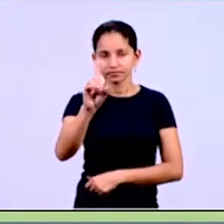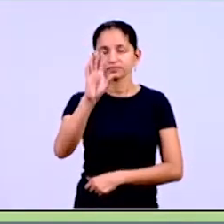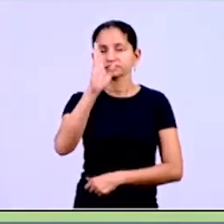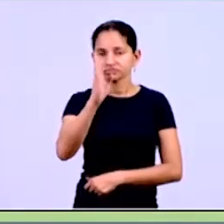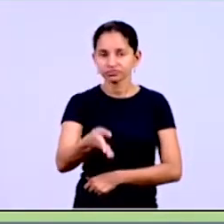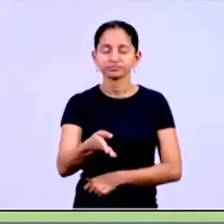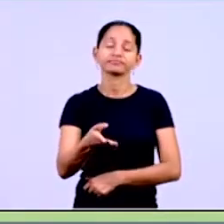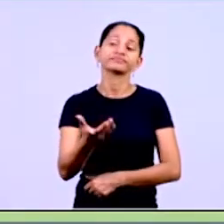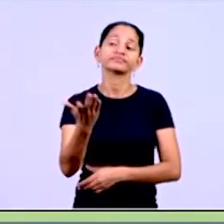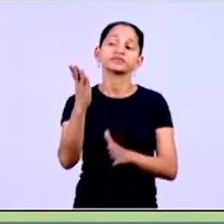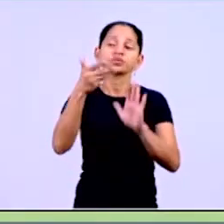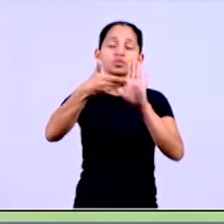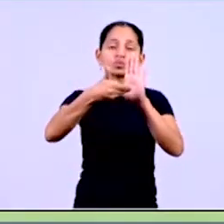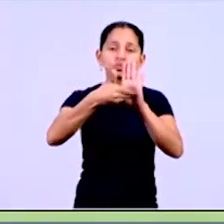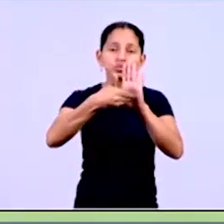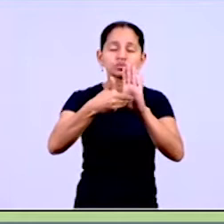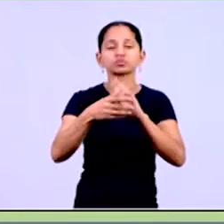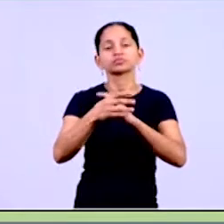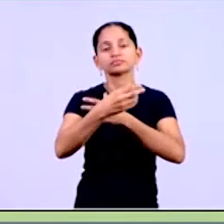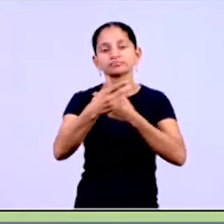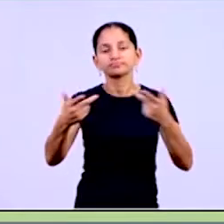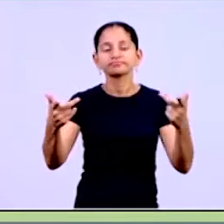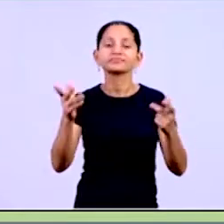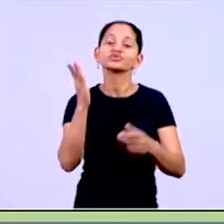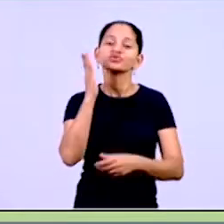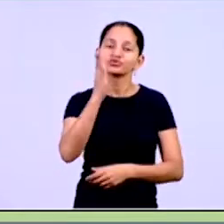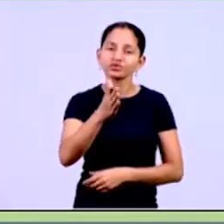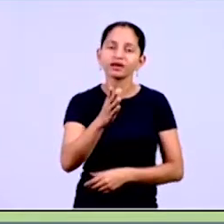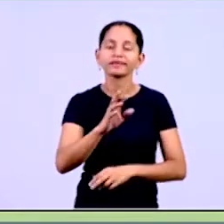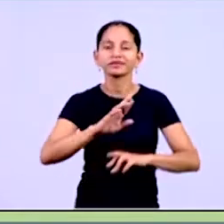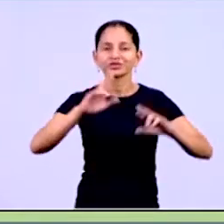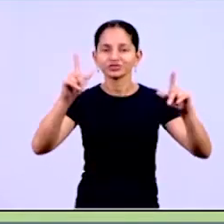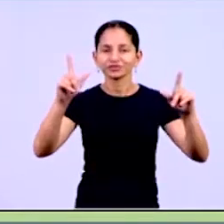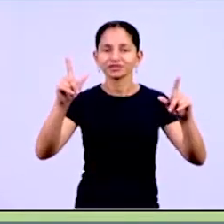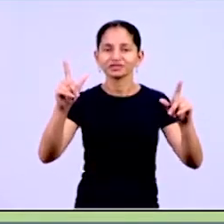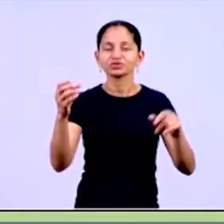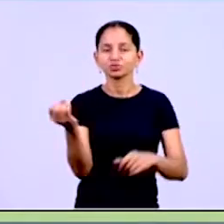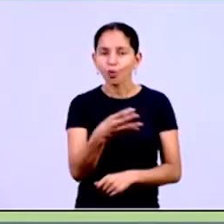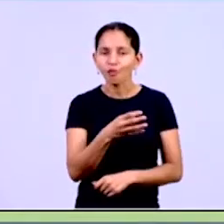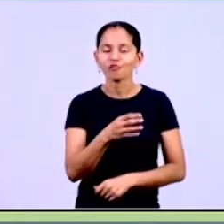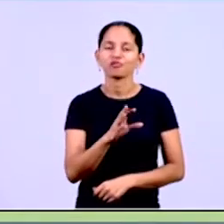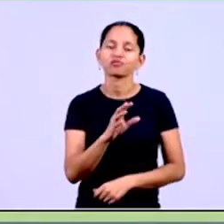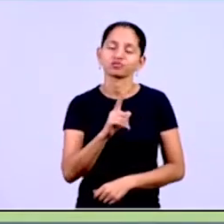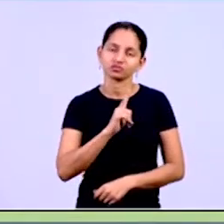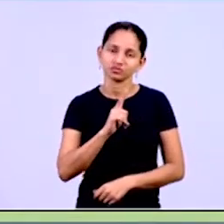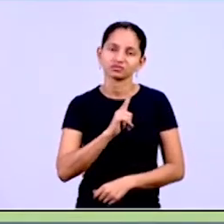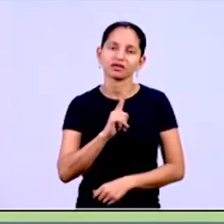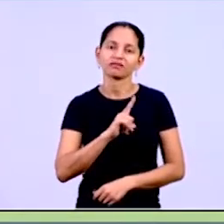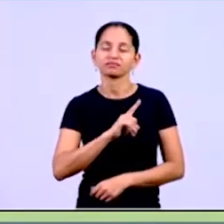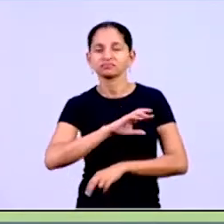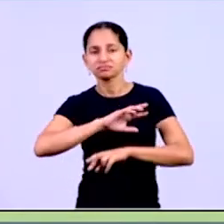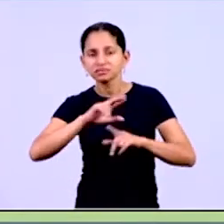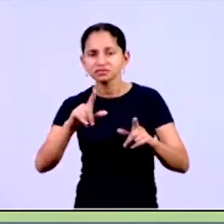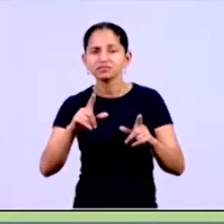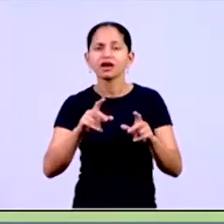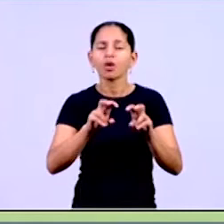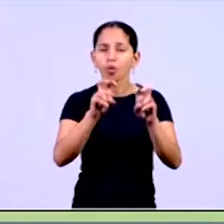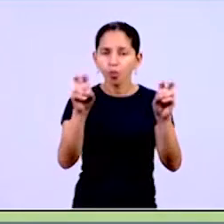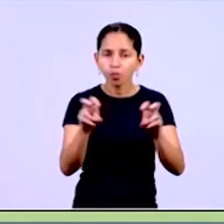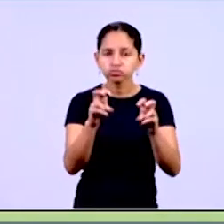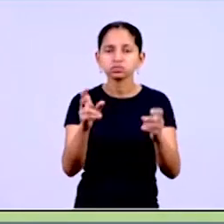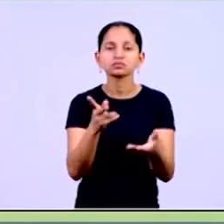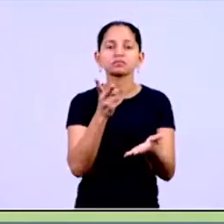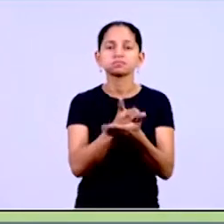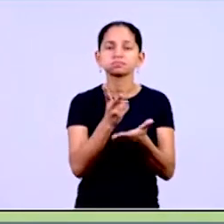as últimas informações, os SSDs. São 2 dispositivos bem de armazenamento, né, que mesmo um computador desligado, ele